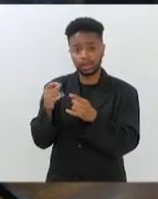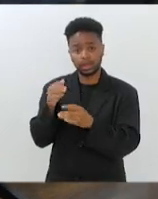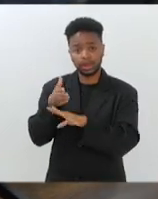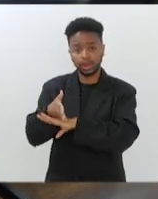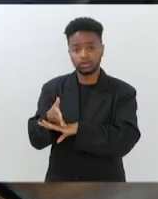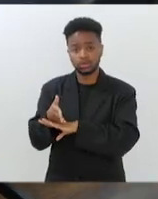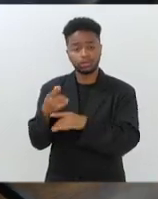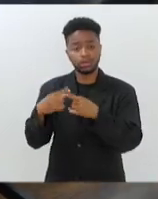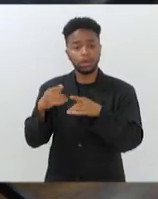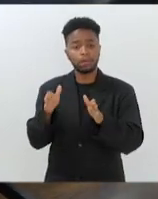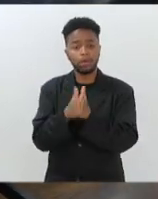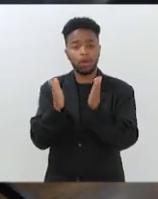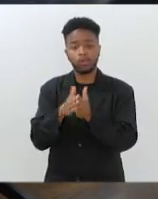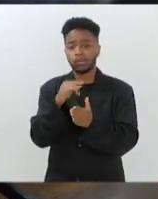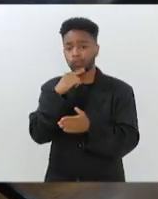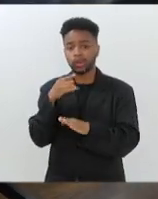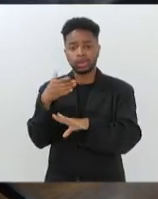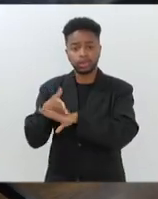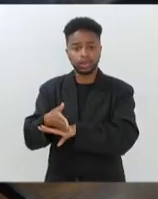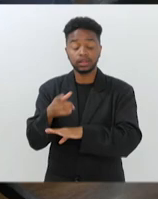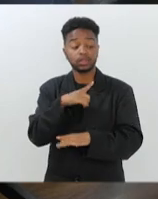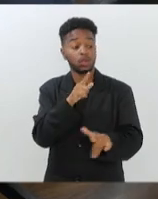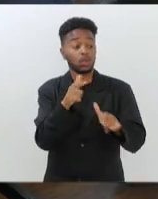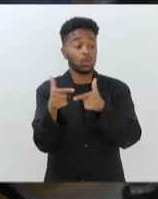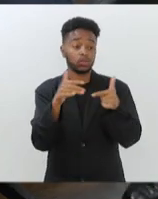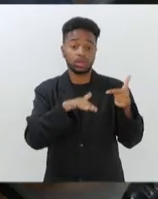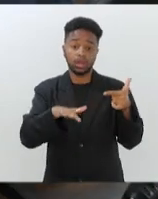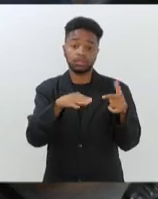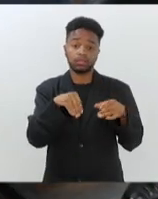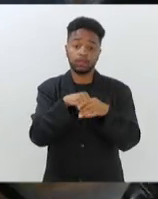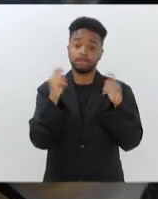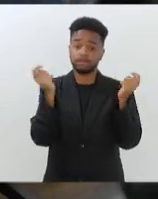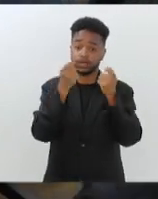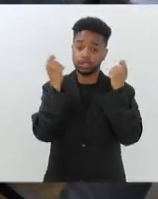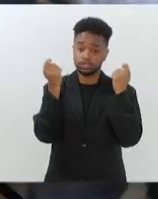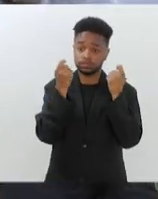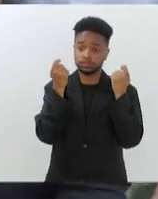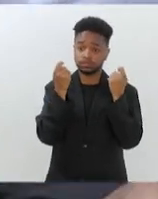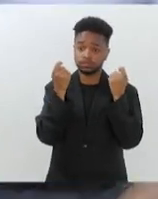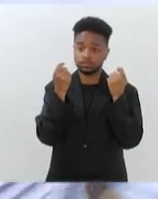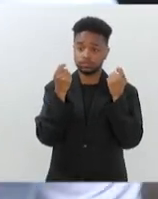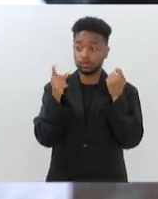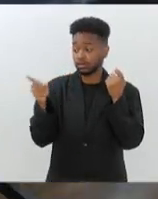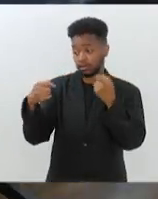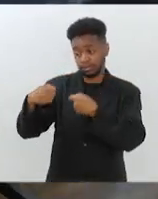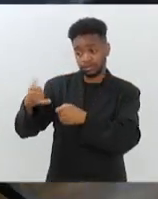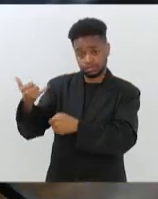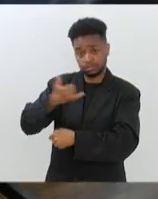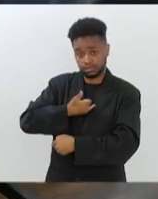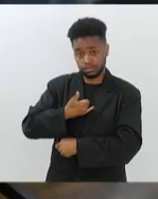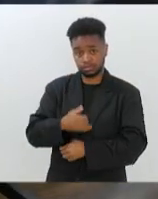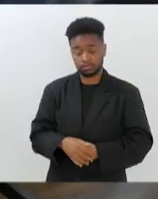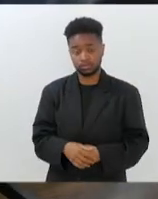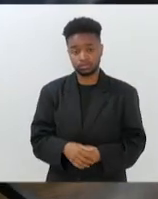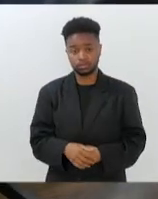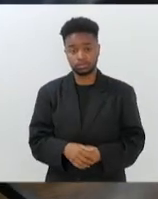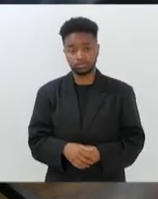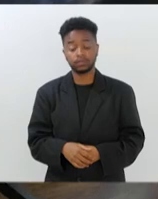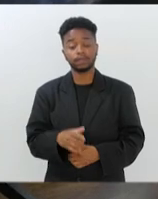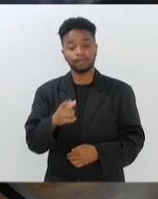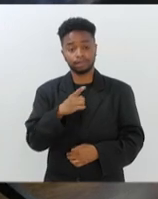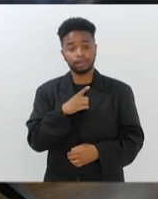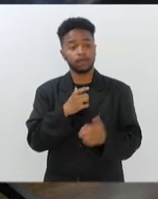ir mas tem outras áreas dentro do do festival que ex exemplo então a senhora que tem que nos dizer não somos nós temos que a v aqui parte da